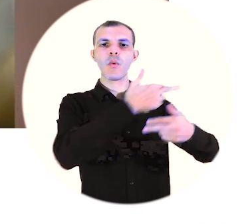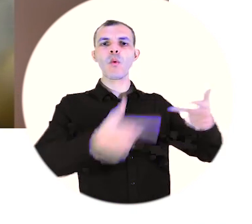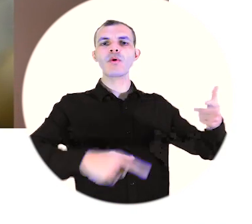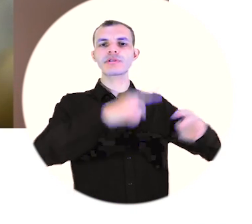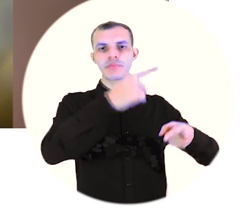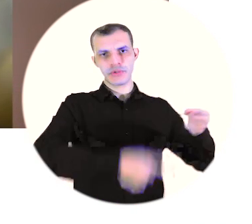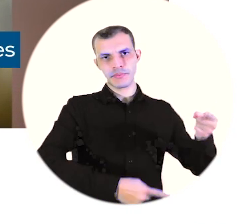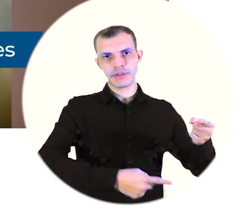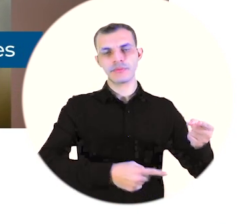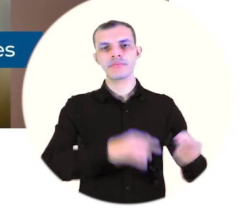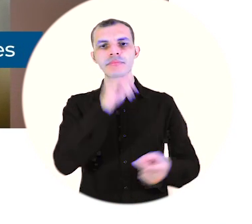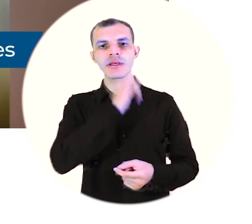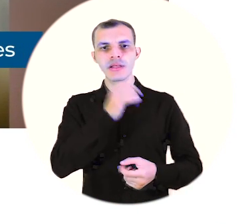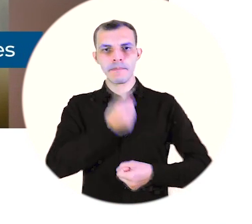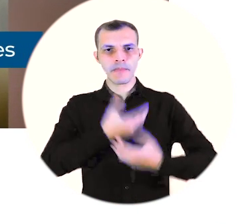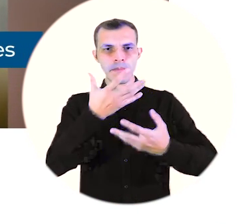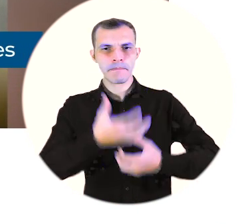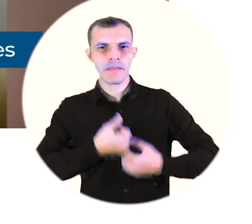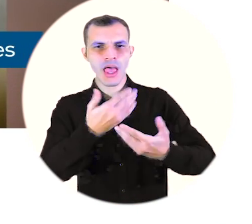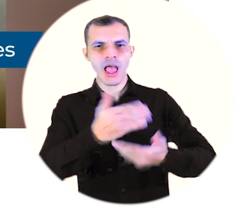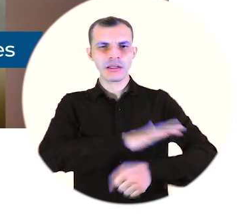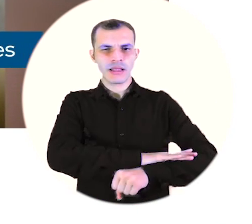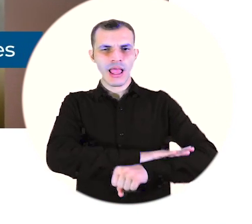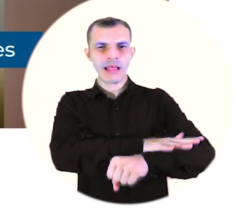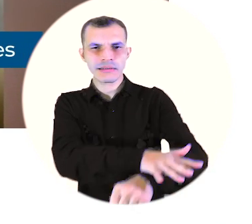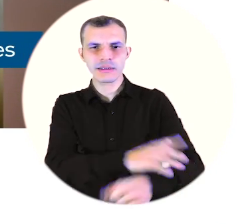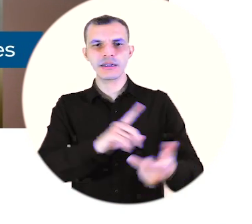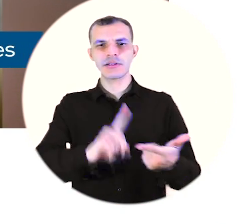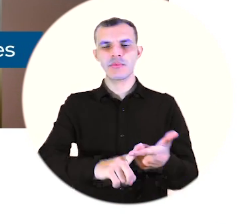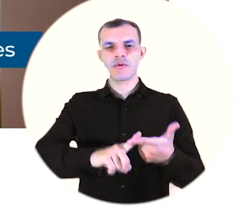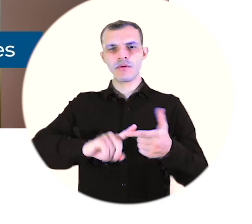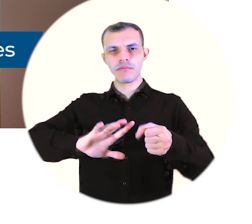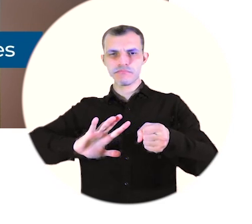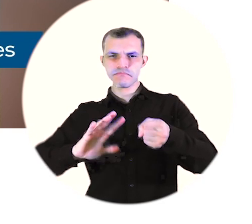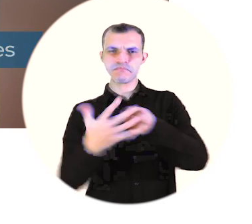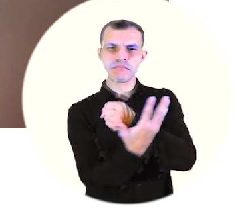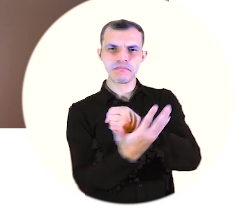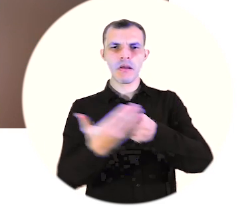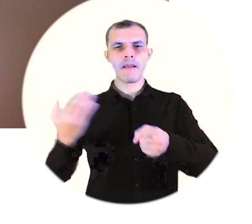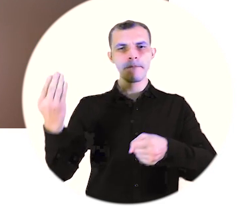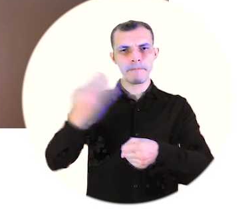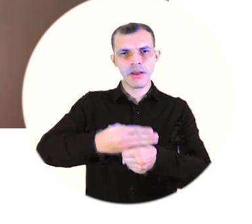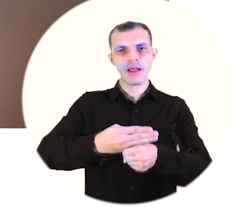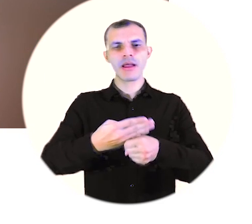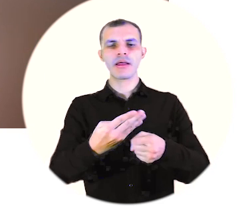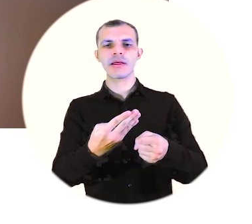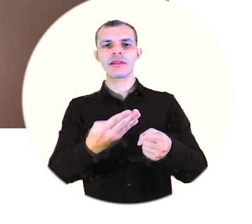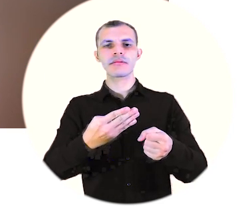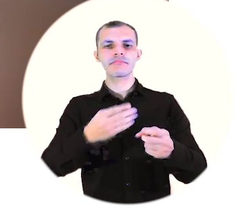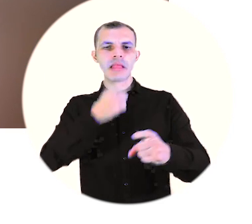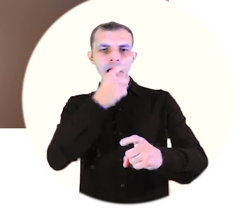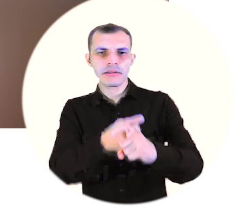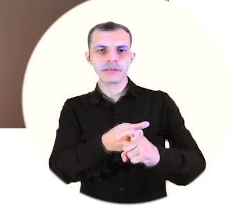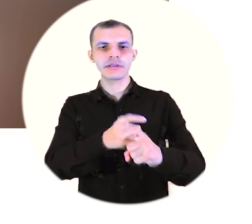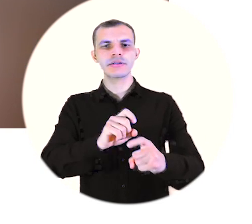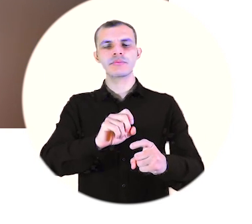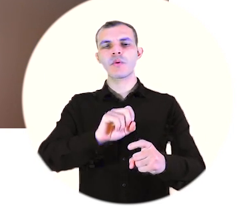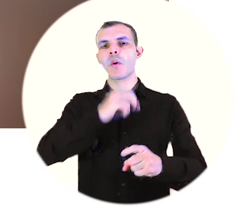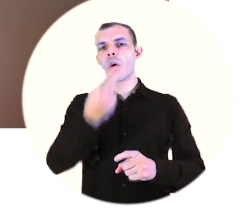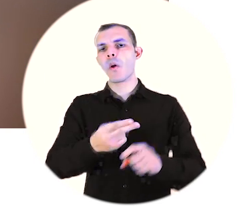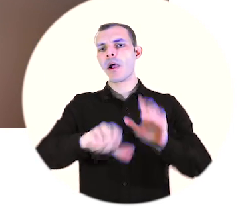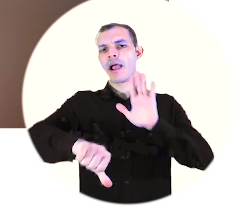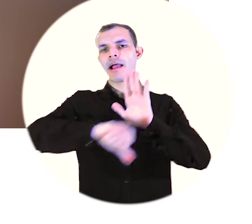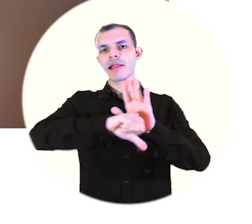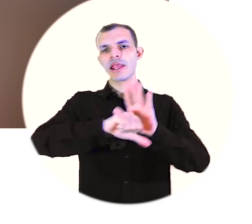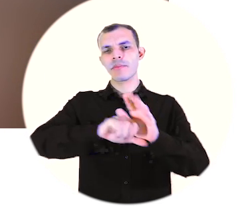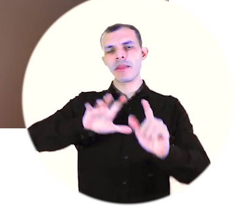constitucional, tais como expressões reveladoras de racismo, fascismo, nazismo, obstrutoras de investigações criminais ou de